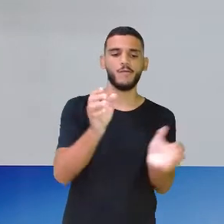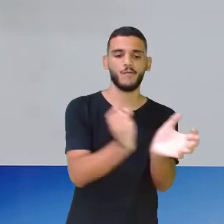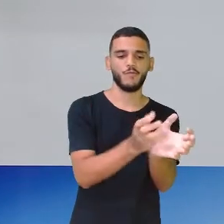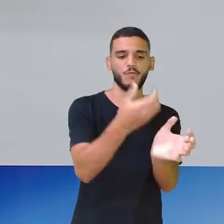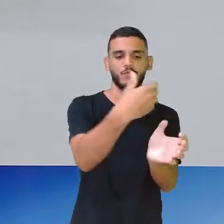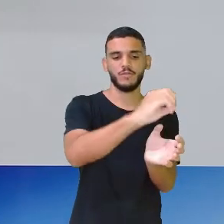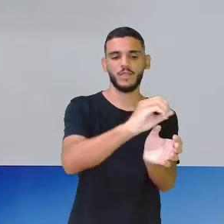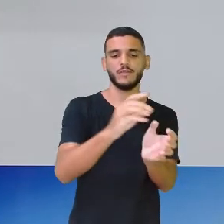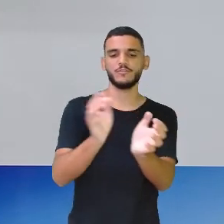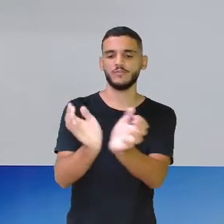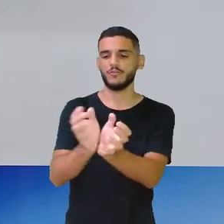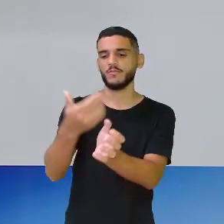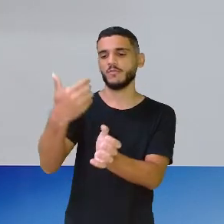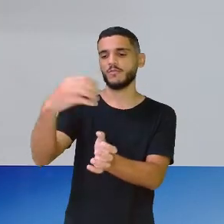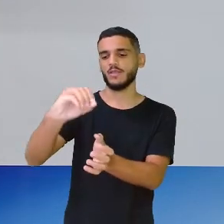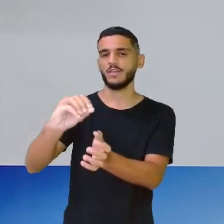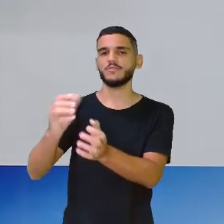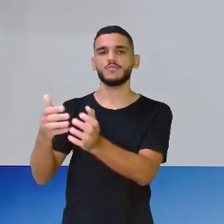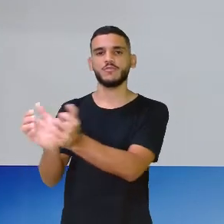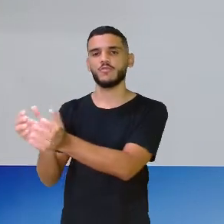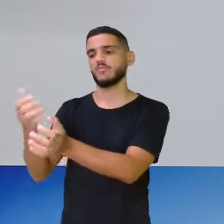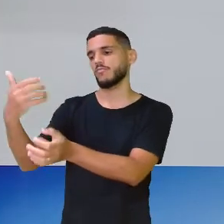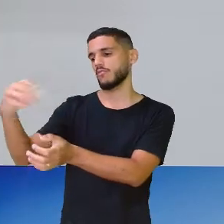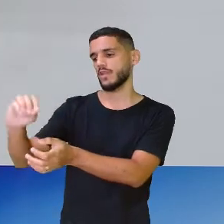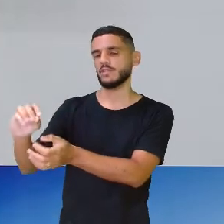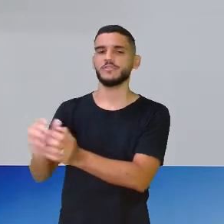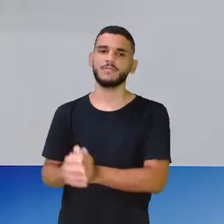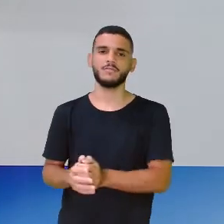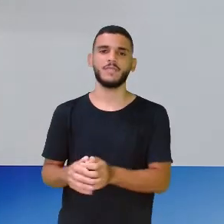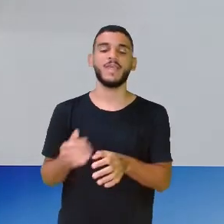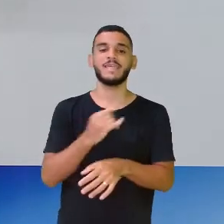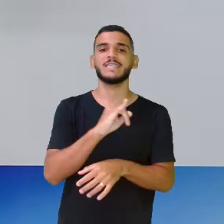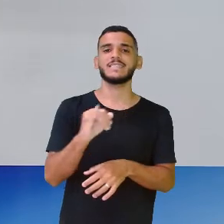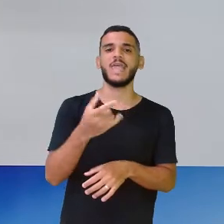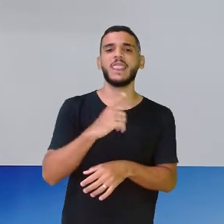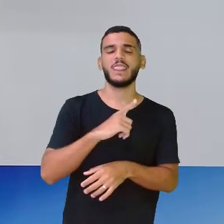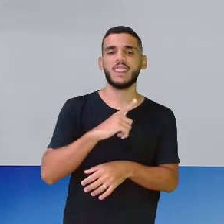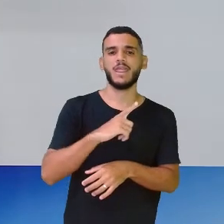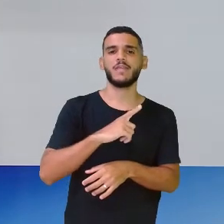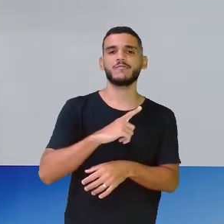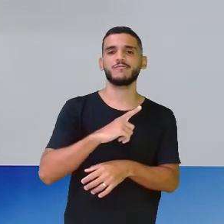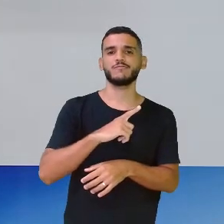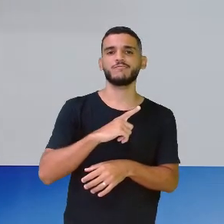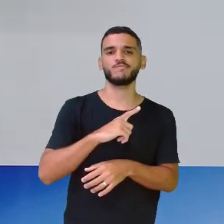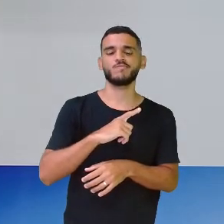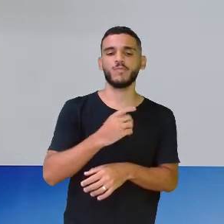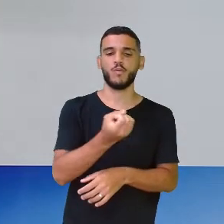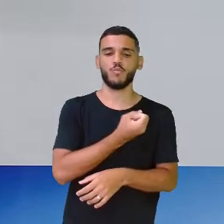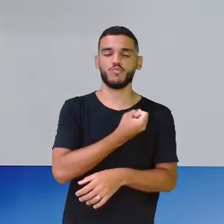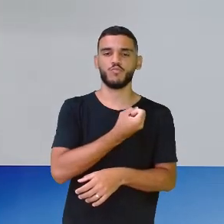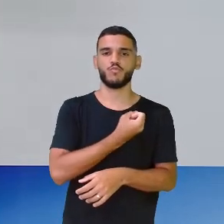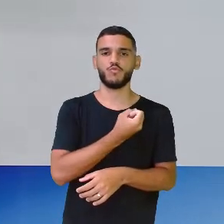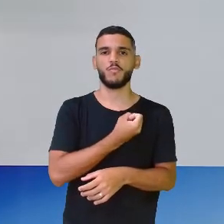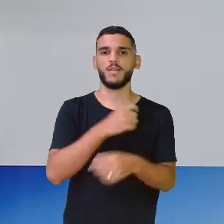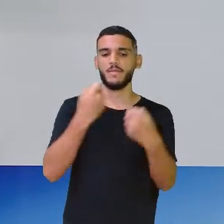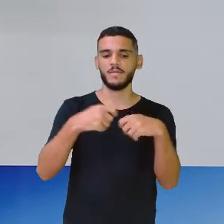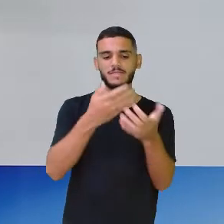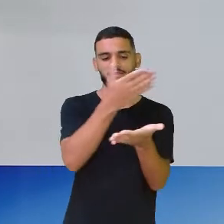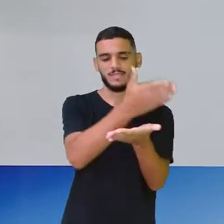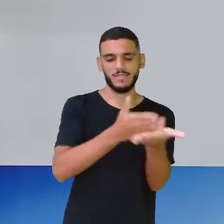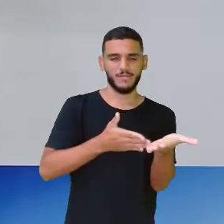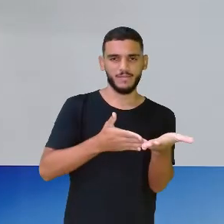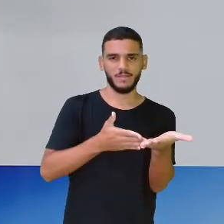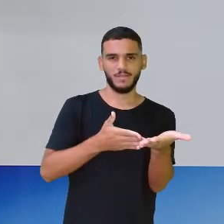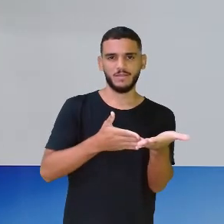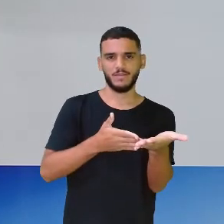tenho o meu inteiro dividido em 10 e vou querer metade, eu quero 0,5, que